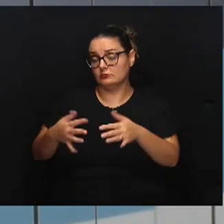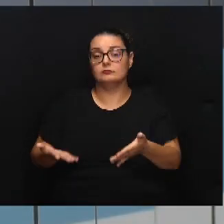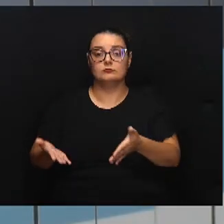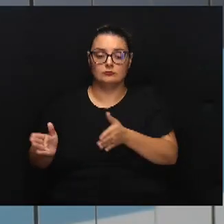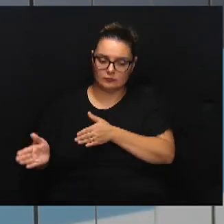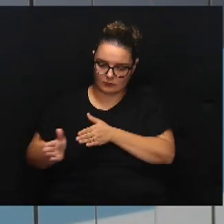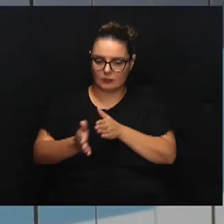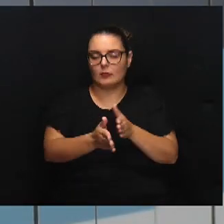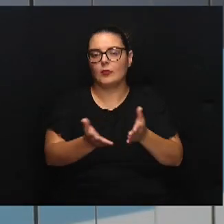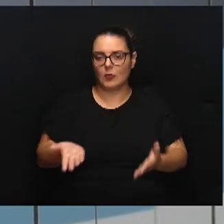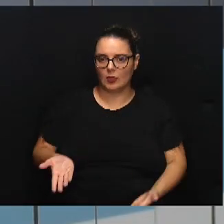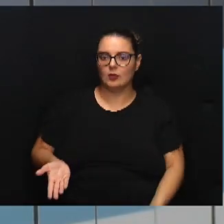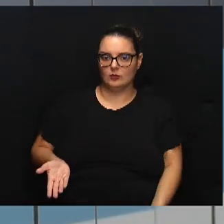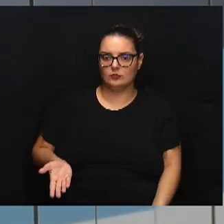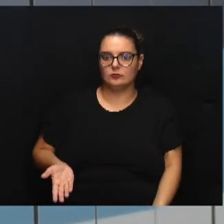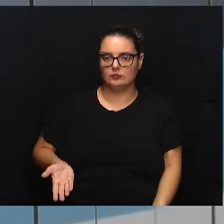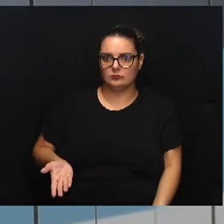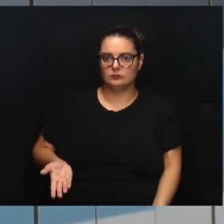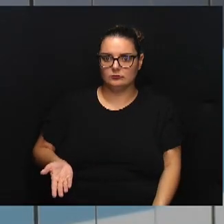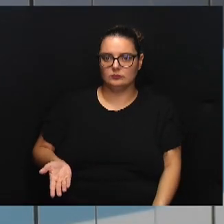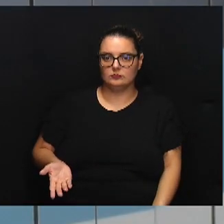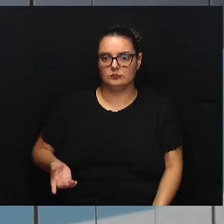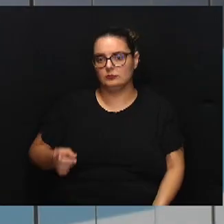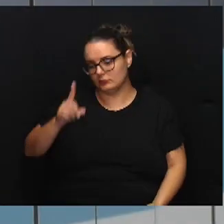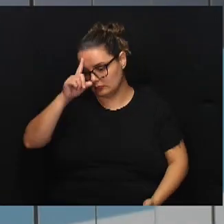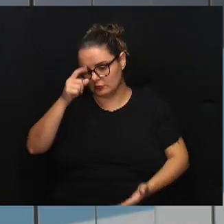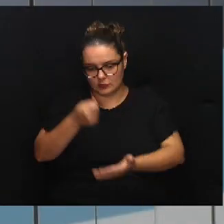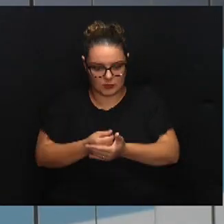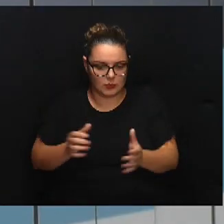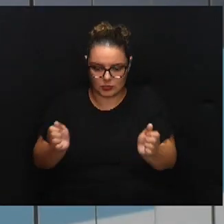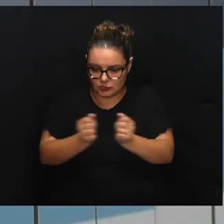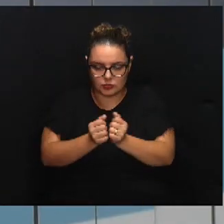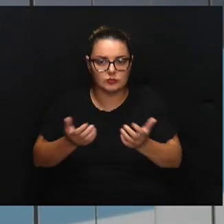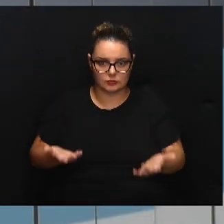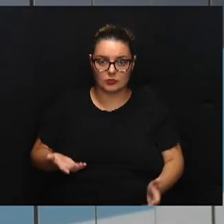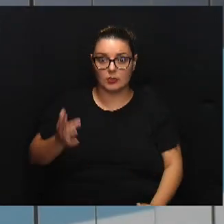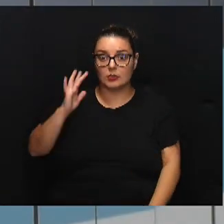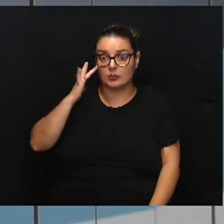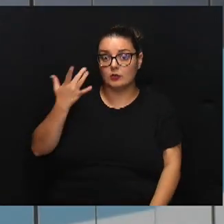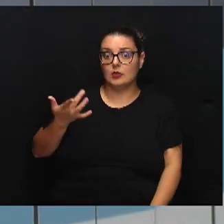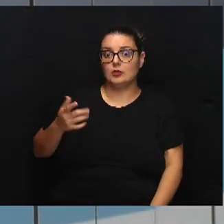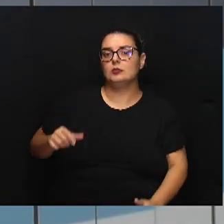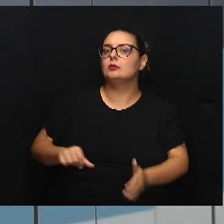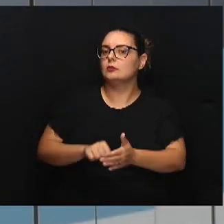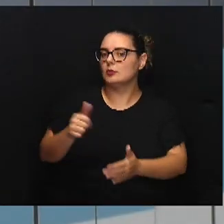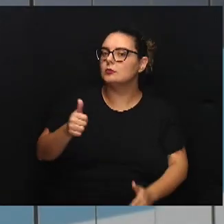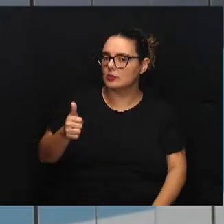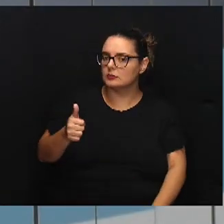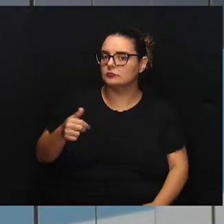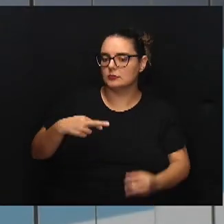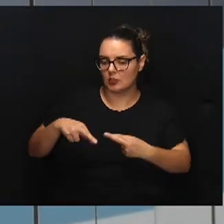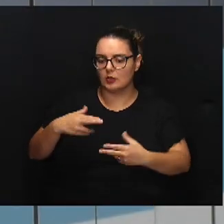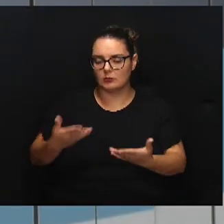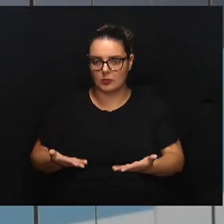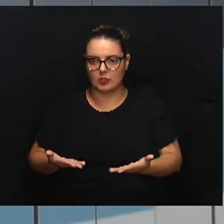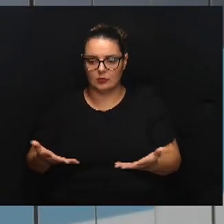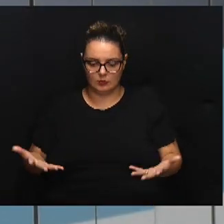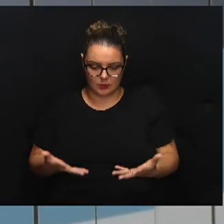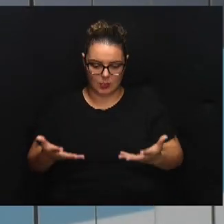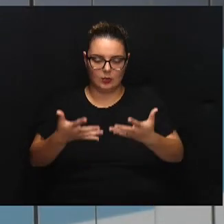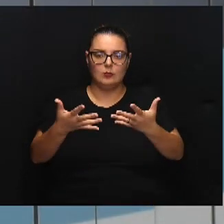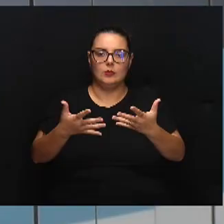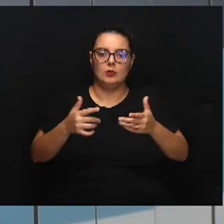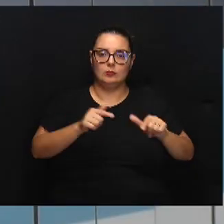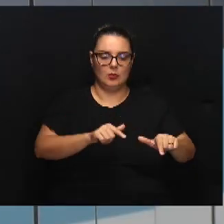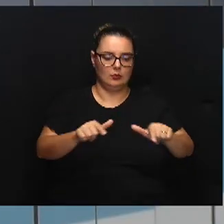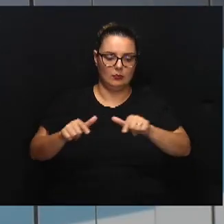para uma determinação em conjunto. Então, eu acho que, em primeiro lugar, é essa questão de você promover esses